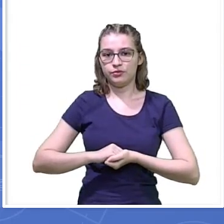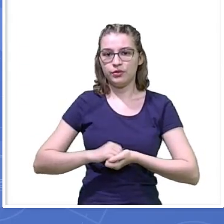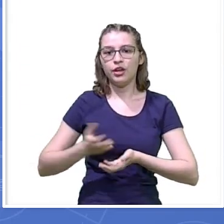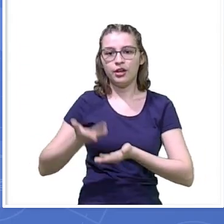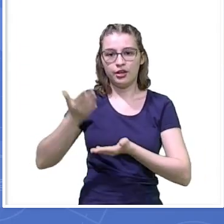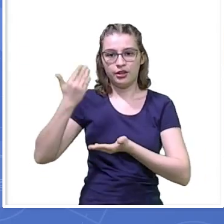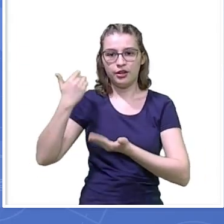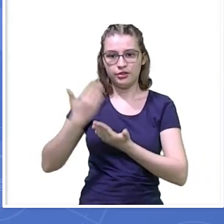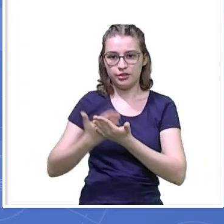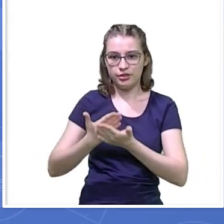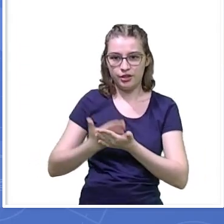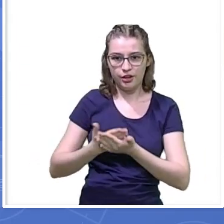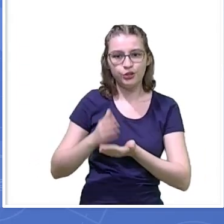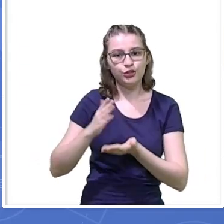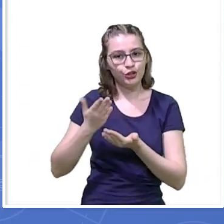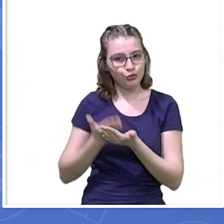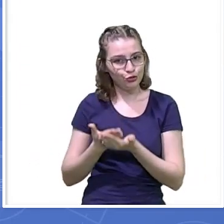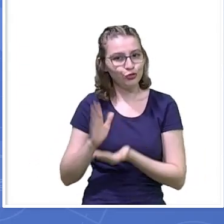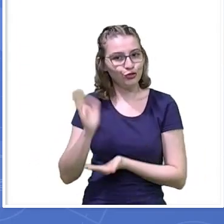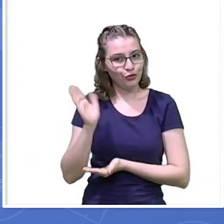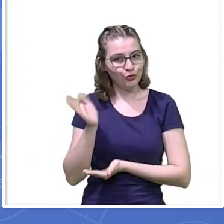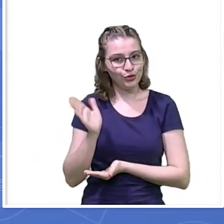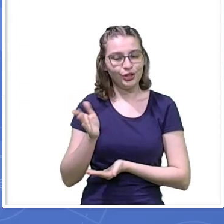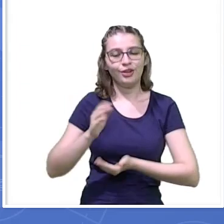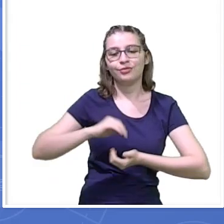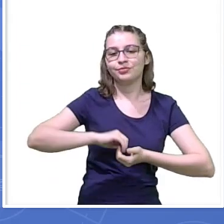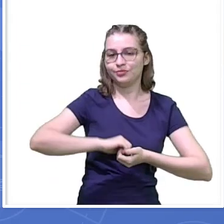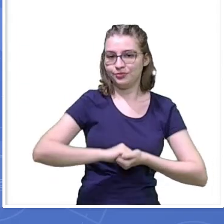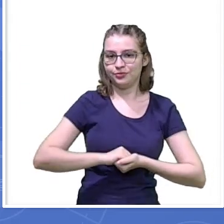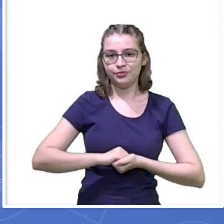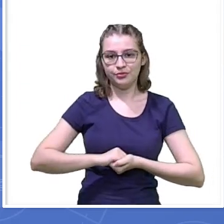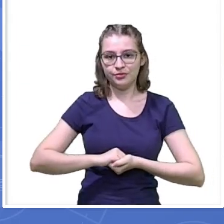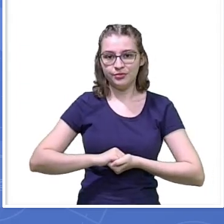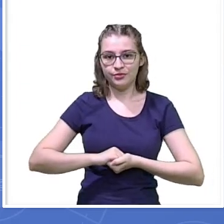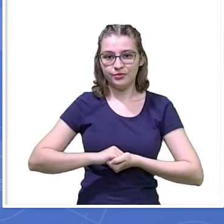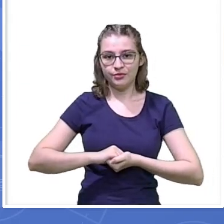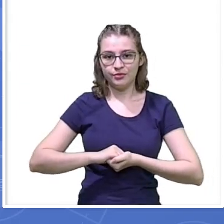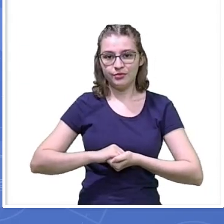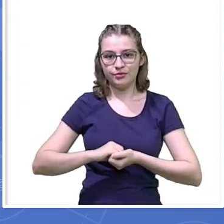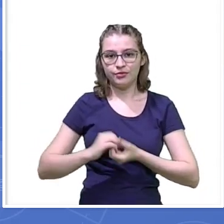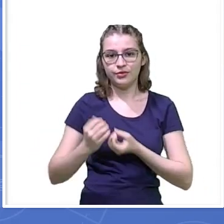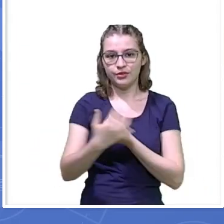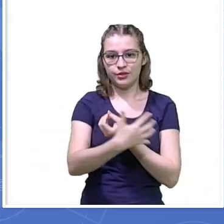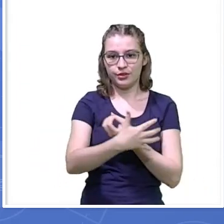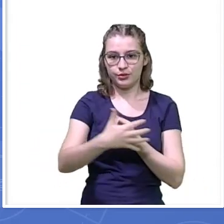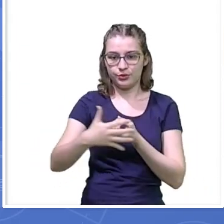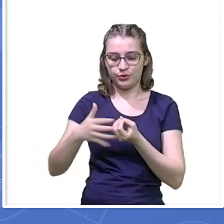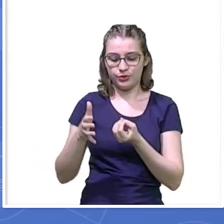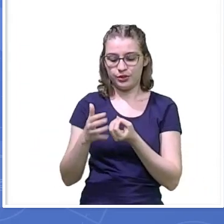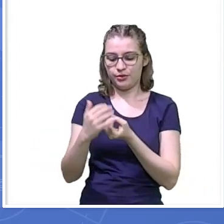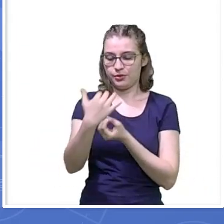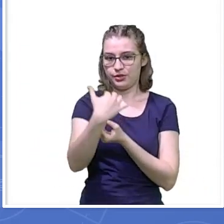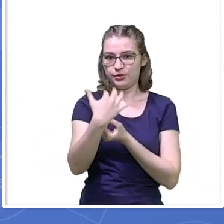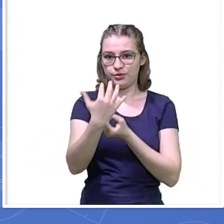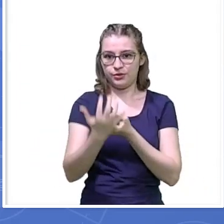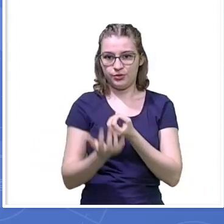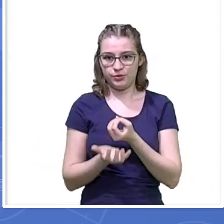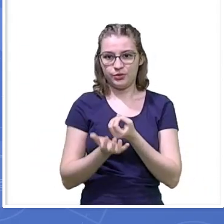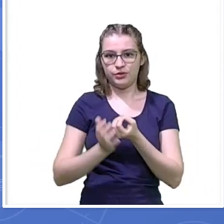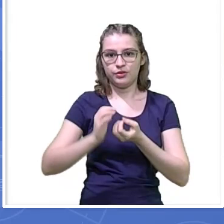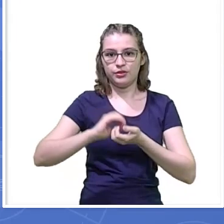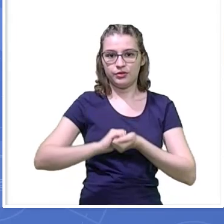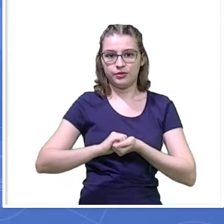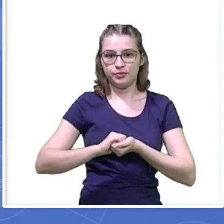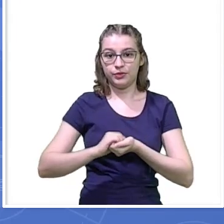nossa aula, A gente verificou aí com relação aos meridianos, que são